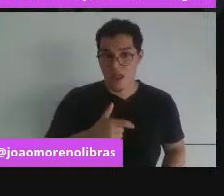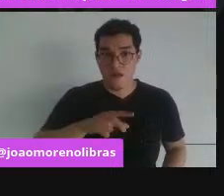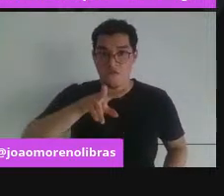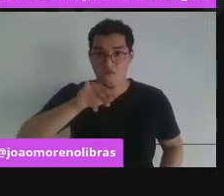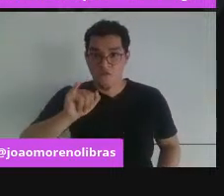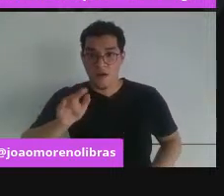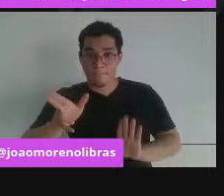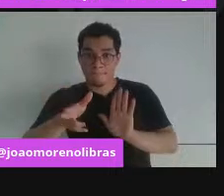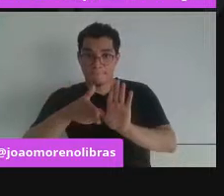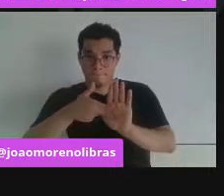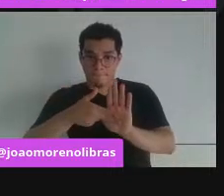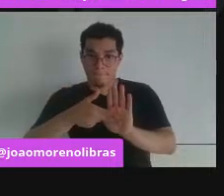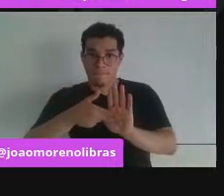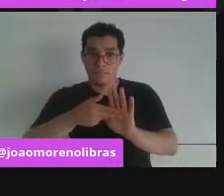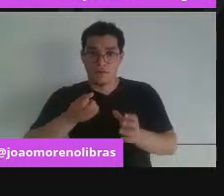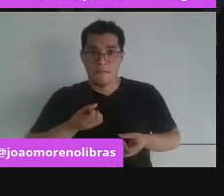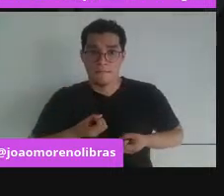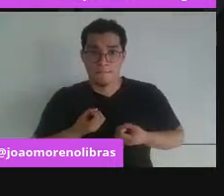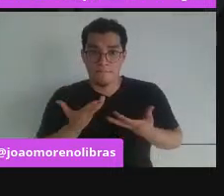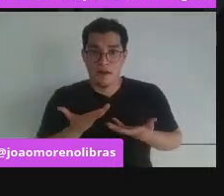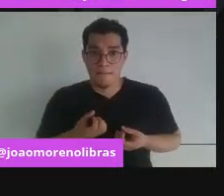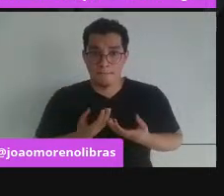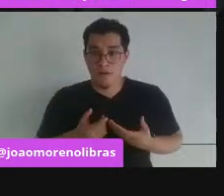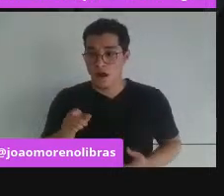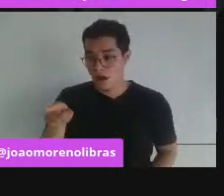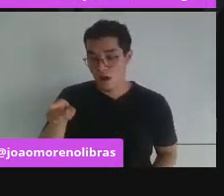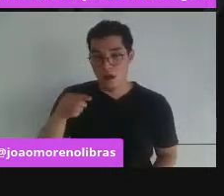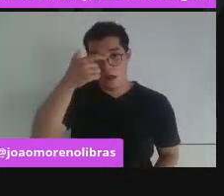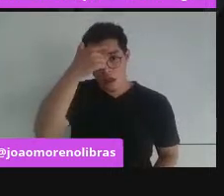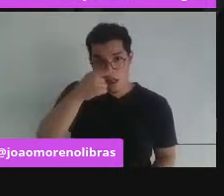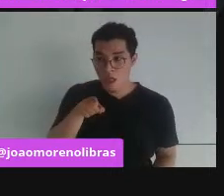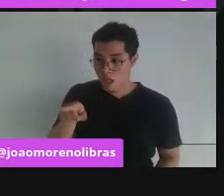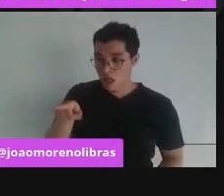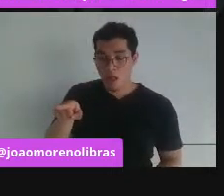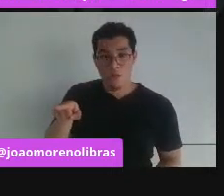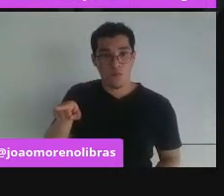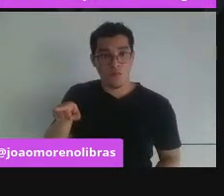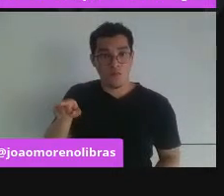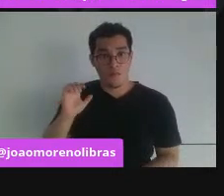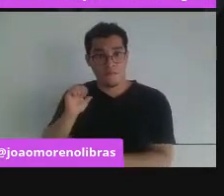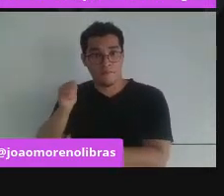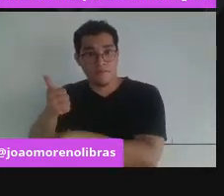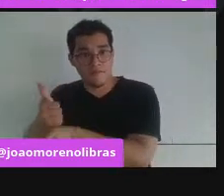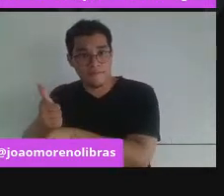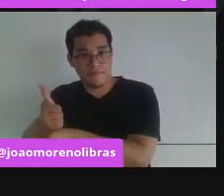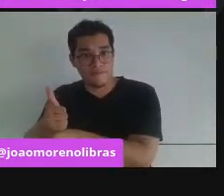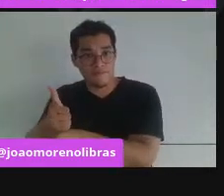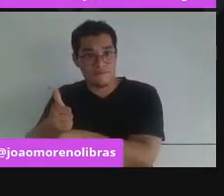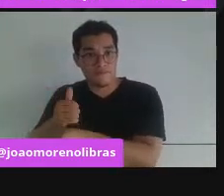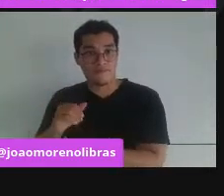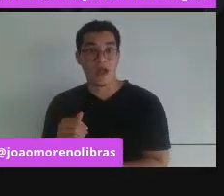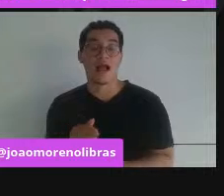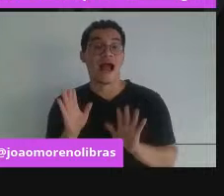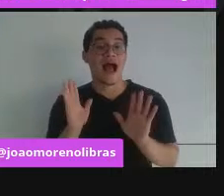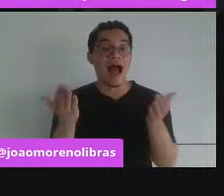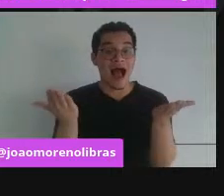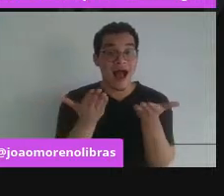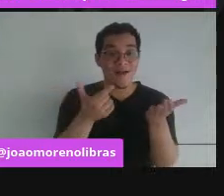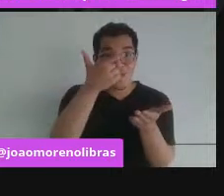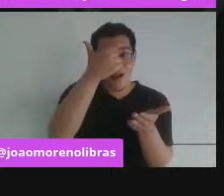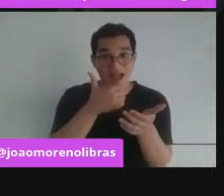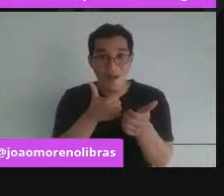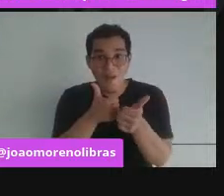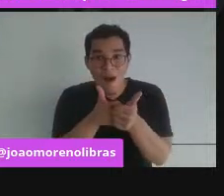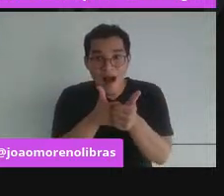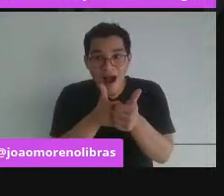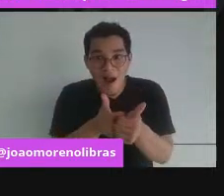Eu estou acompanhando o Rabatelli com esse ponto de vista dele, com essa definição dele. Eu acompanho e